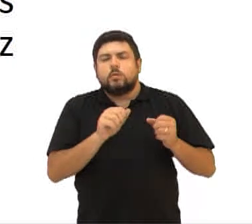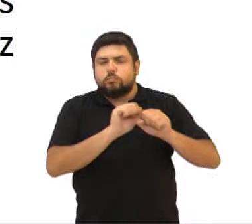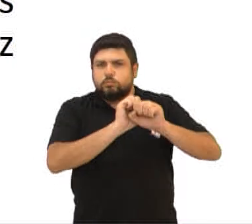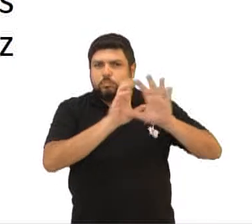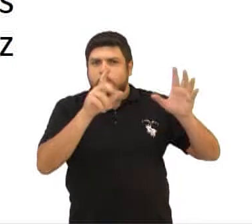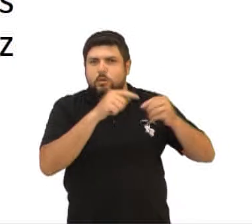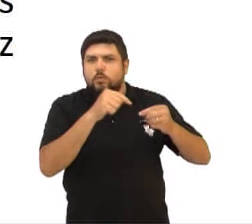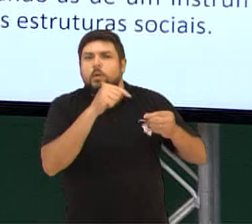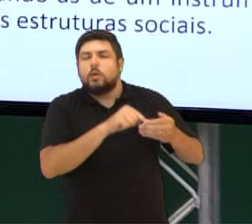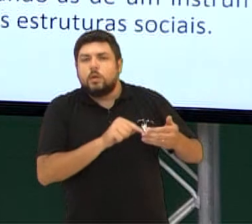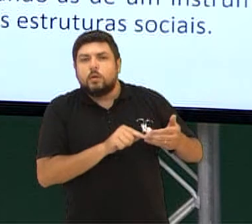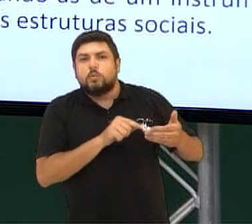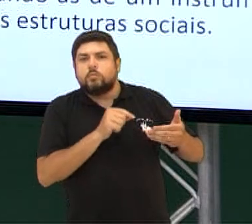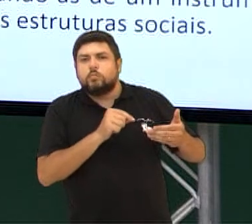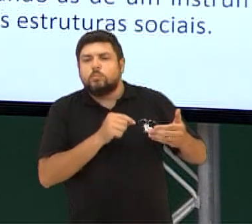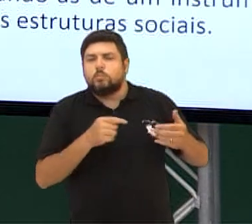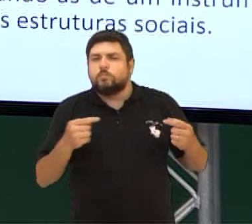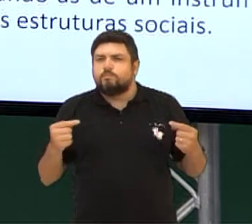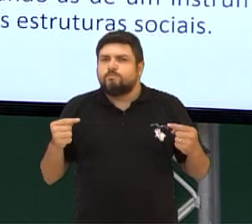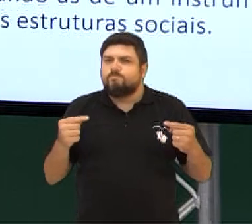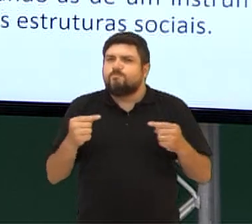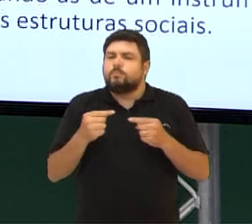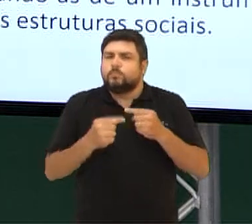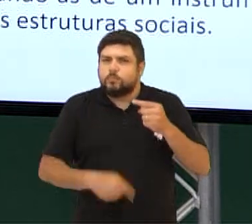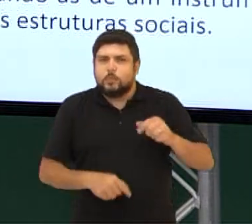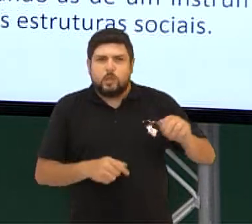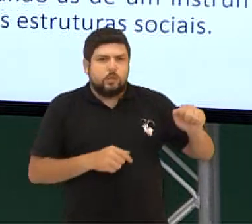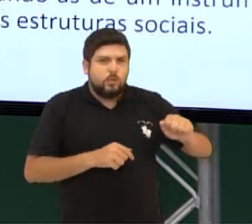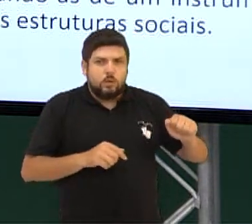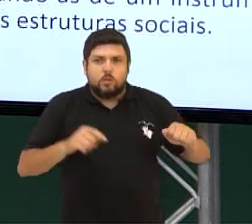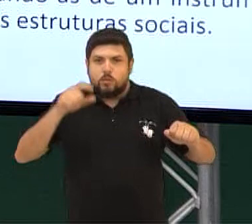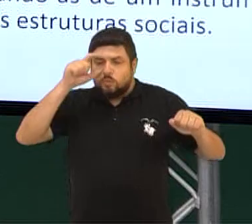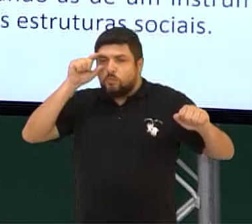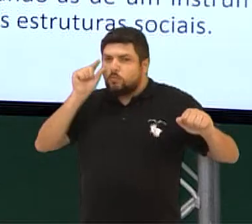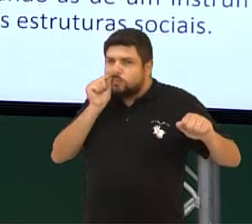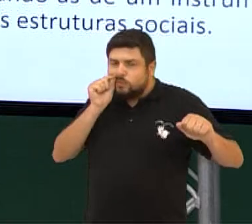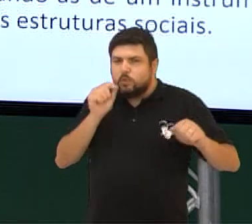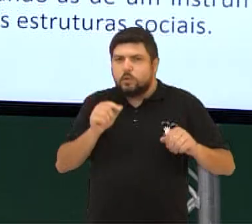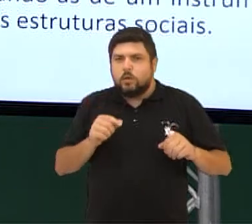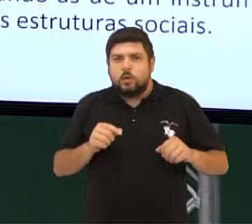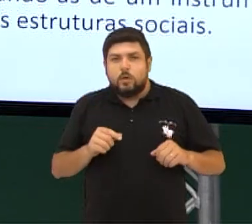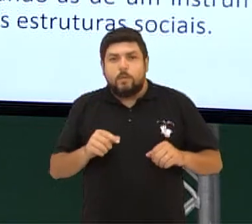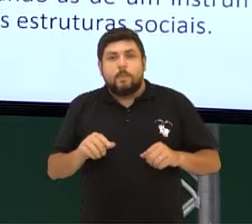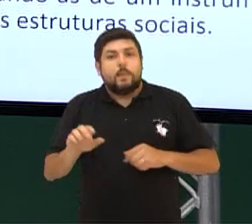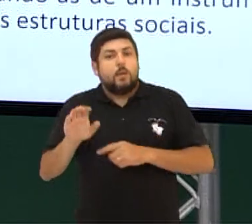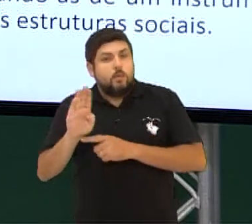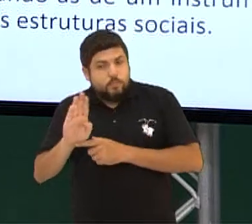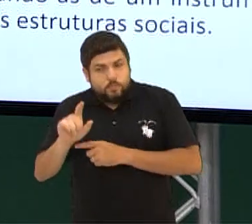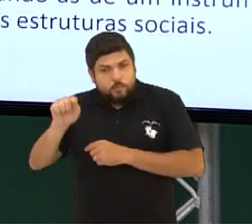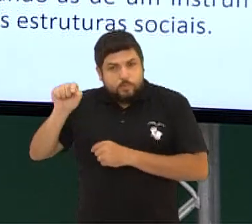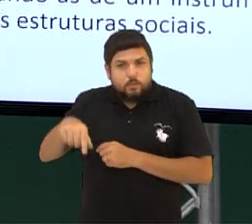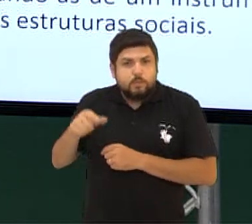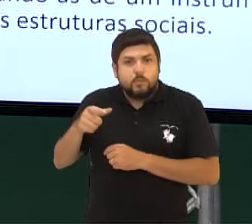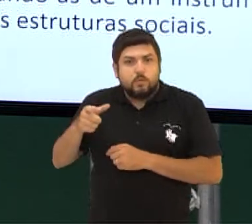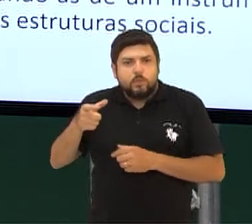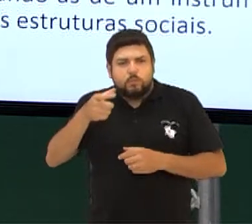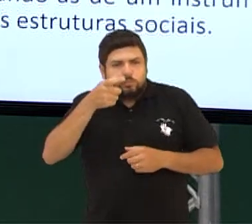de conflito entre o Benjamin e o Adorno. O Benjamin vê questões positivas